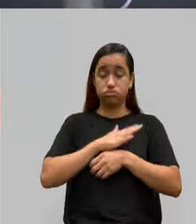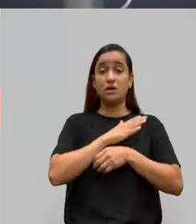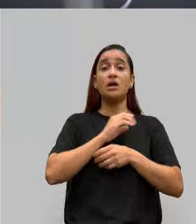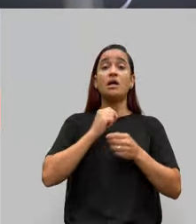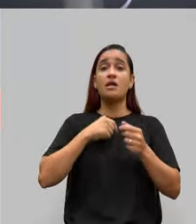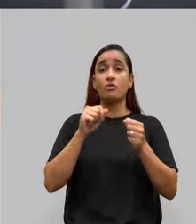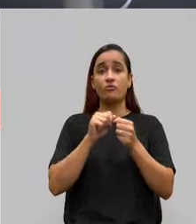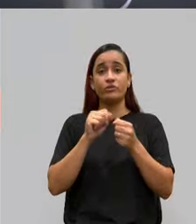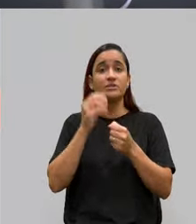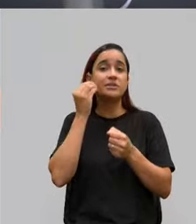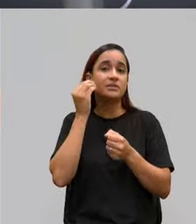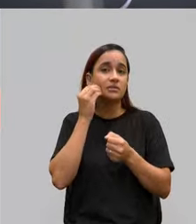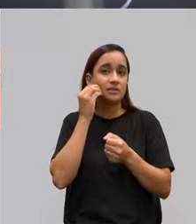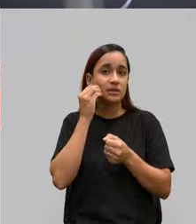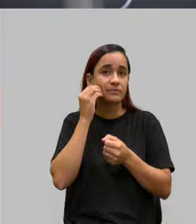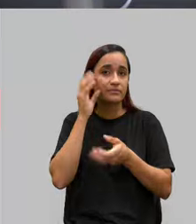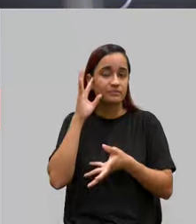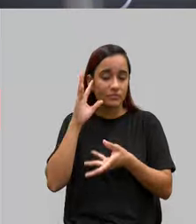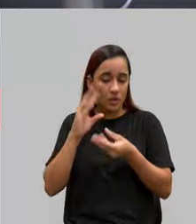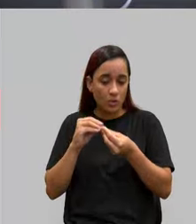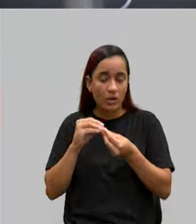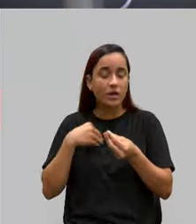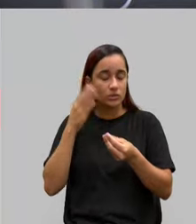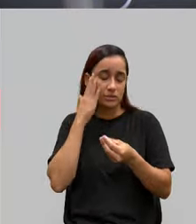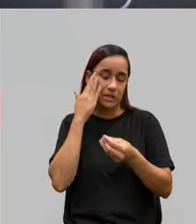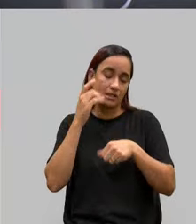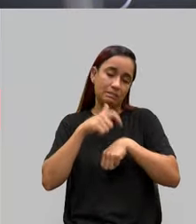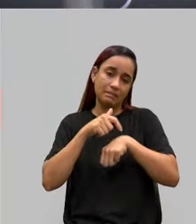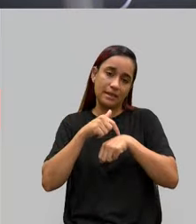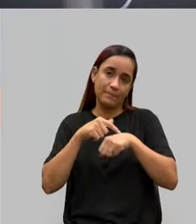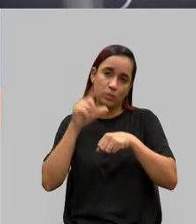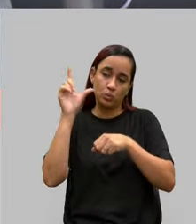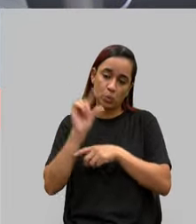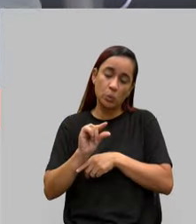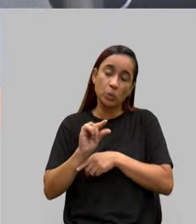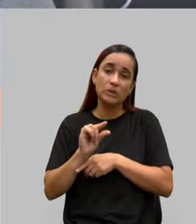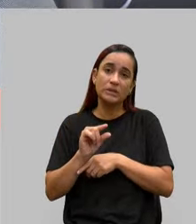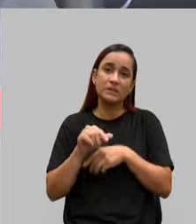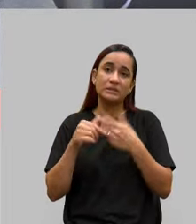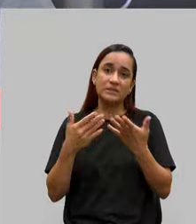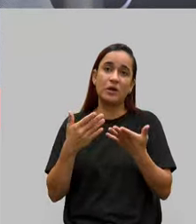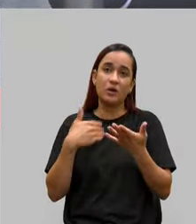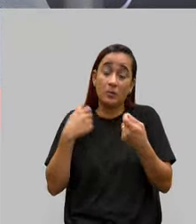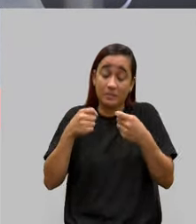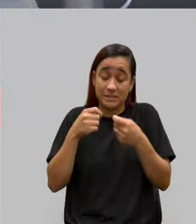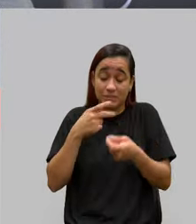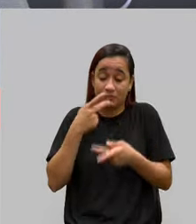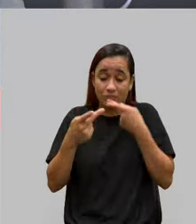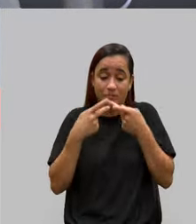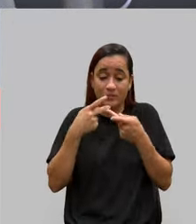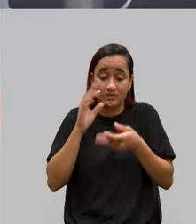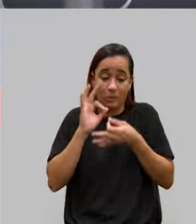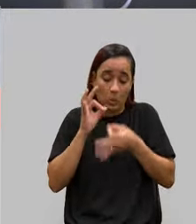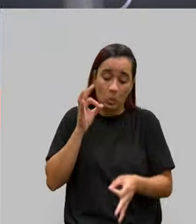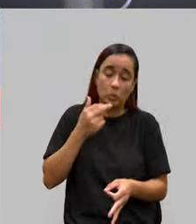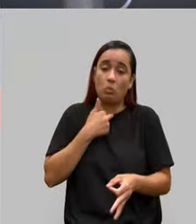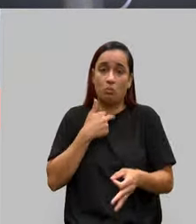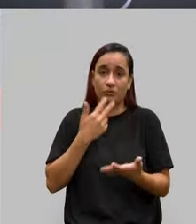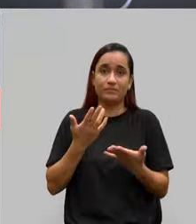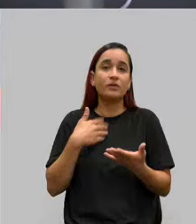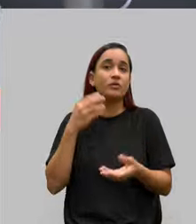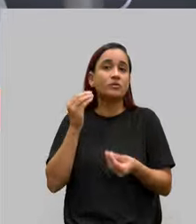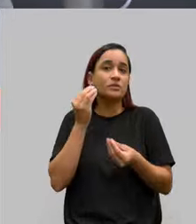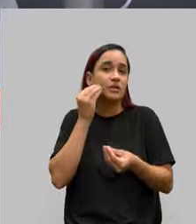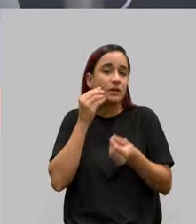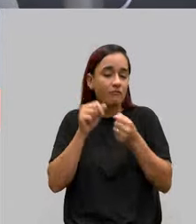razoado aqui no o meu tempo é menor né eu tenho que considerar isso e então eu fiz um uma construção aqui num